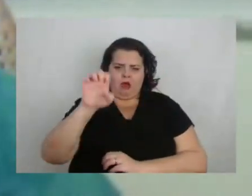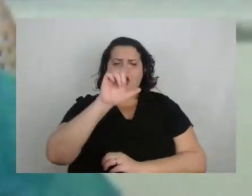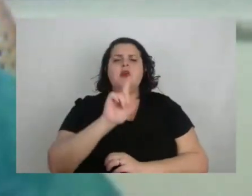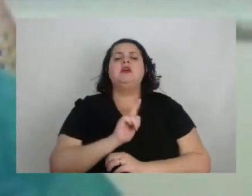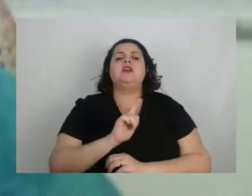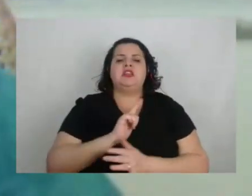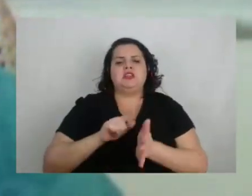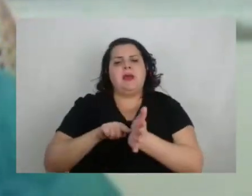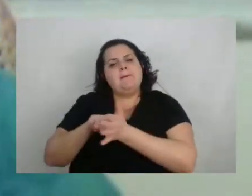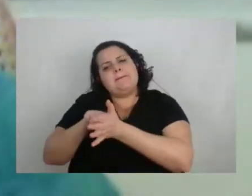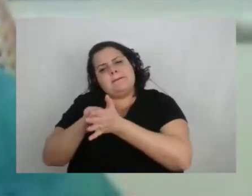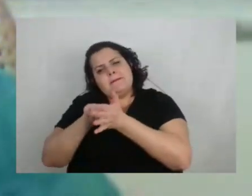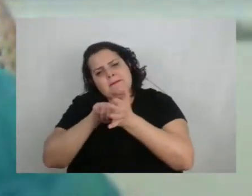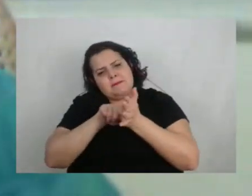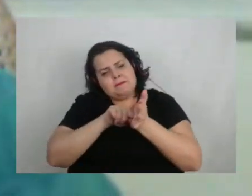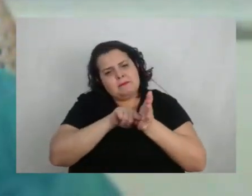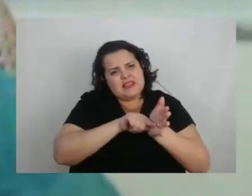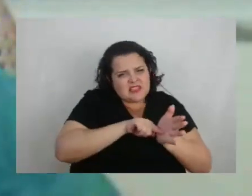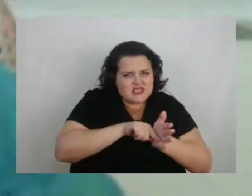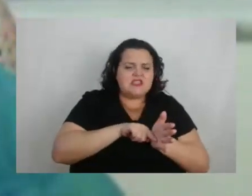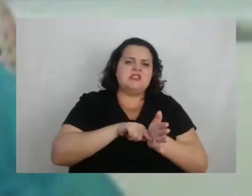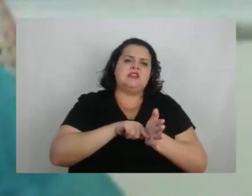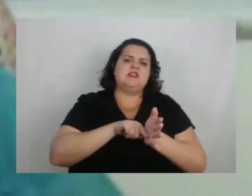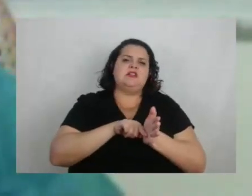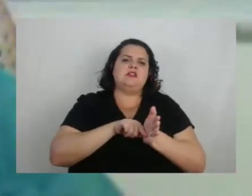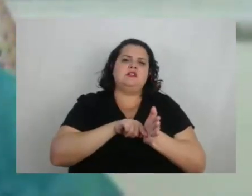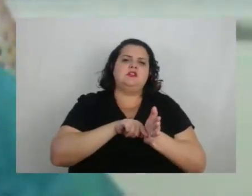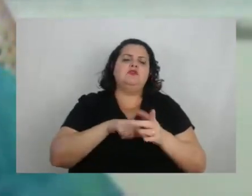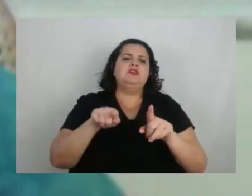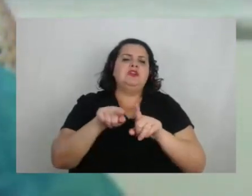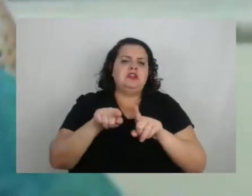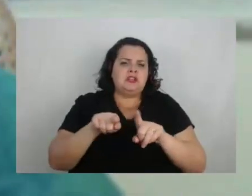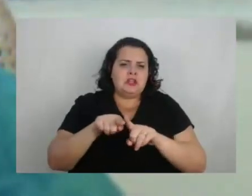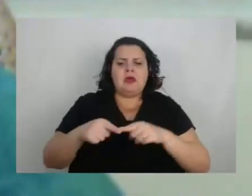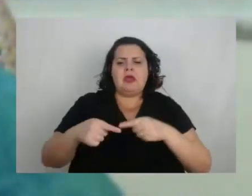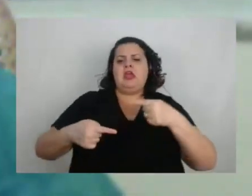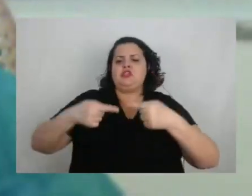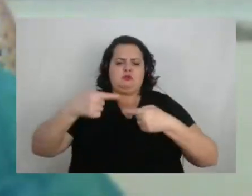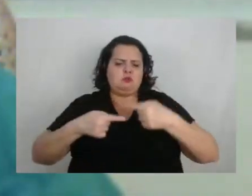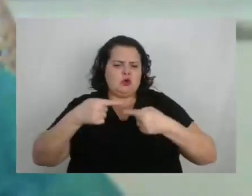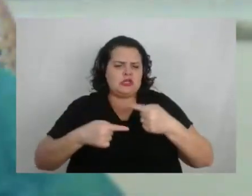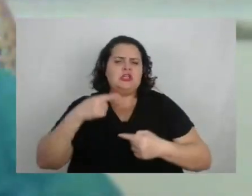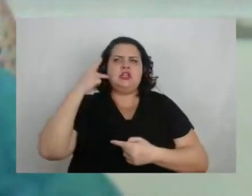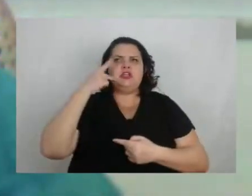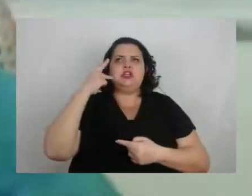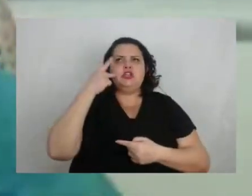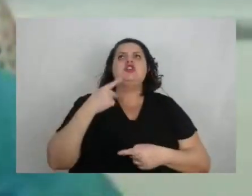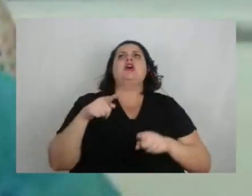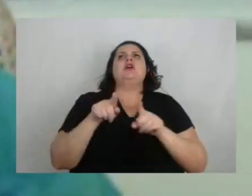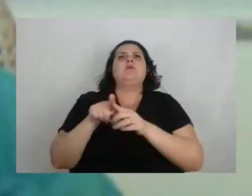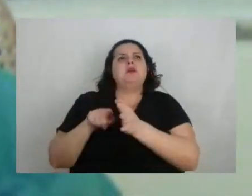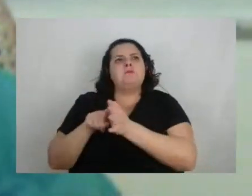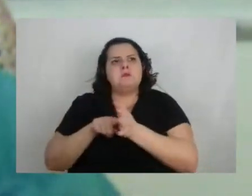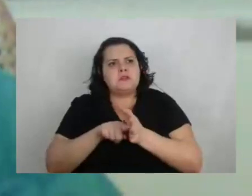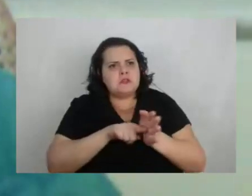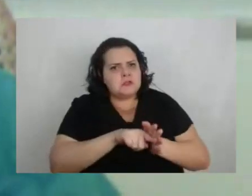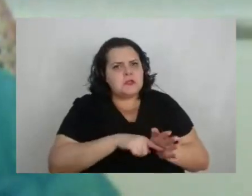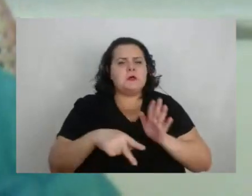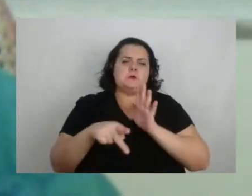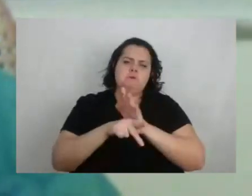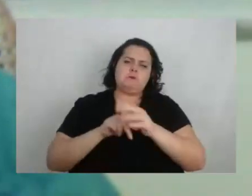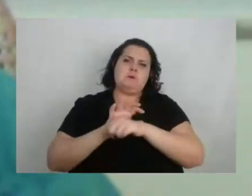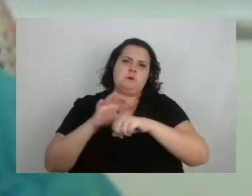análise política ou de observatórios sobre a própria Covid, que, em tempo ágil, dispõe de